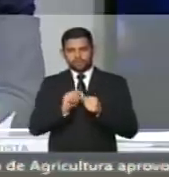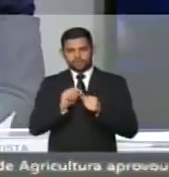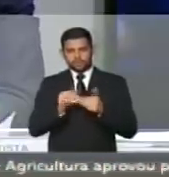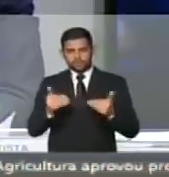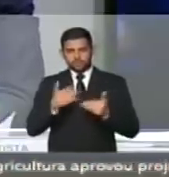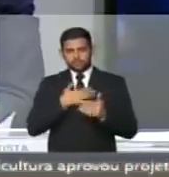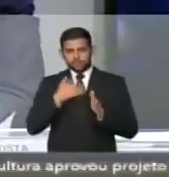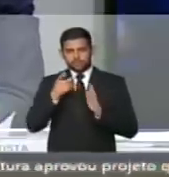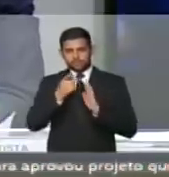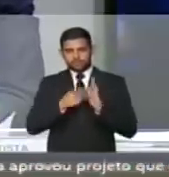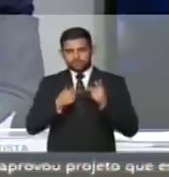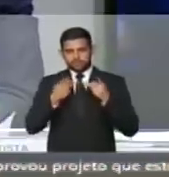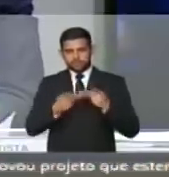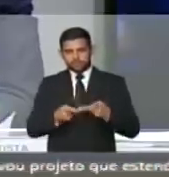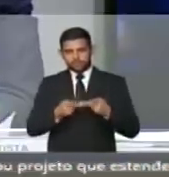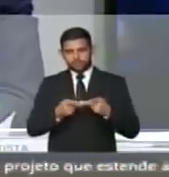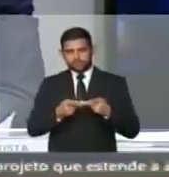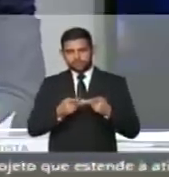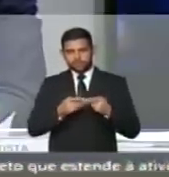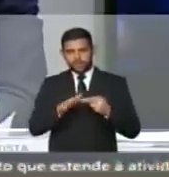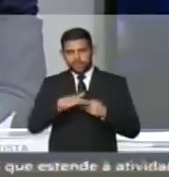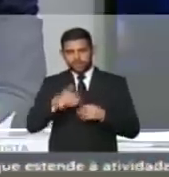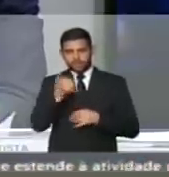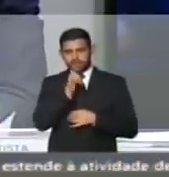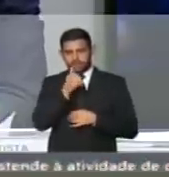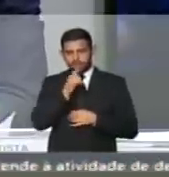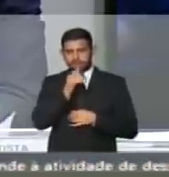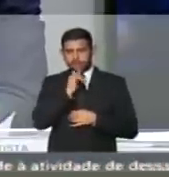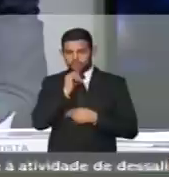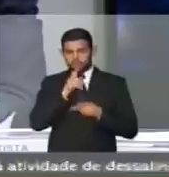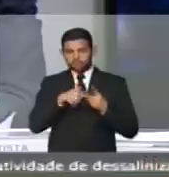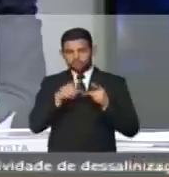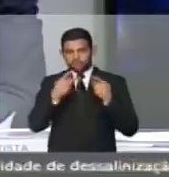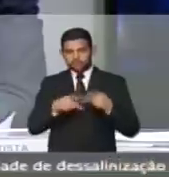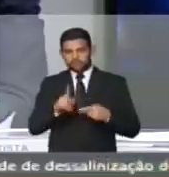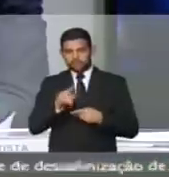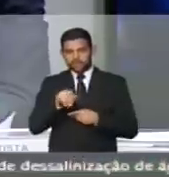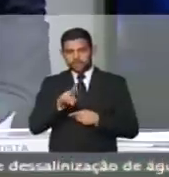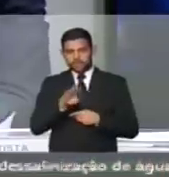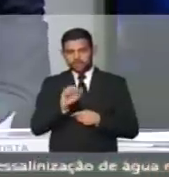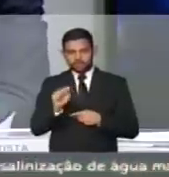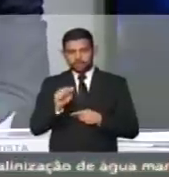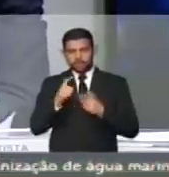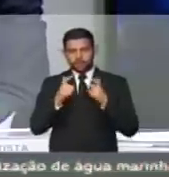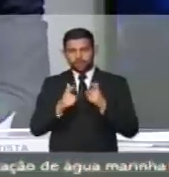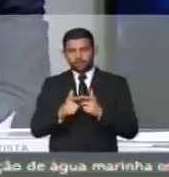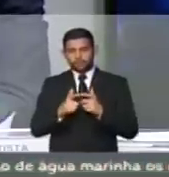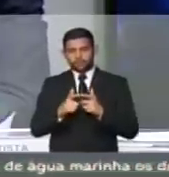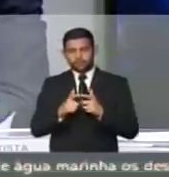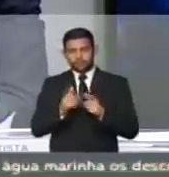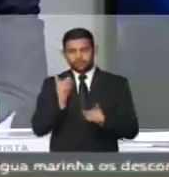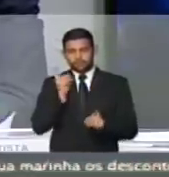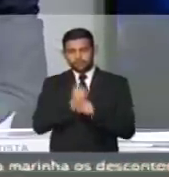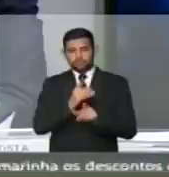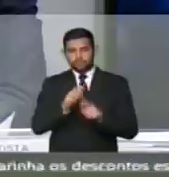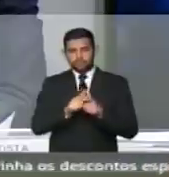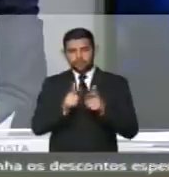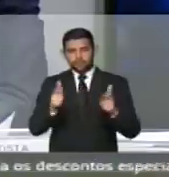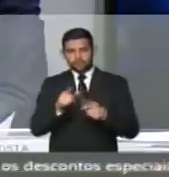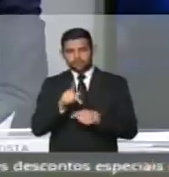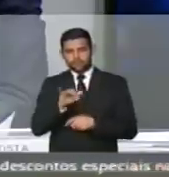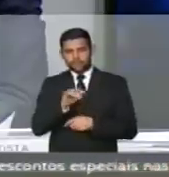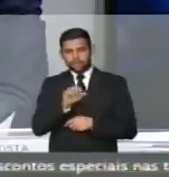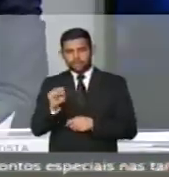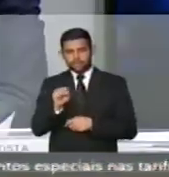Os meus projetos de geração de energia, por exemplo, o projeto de Parnaíba, onde descobrimos o maior campo de